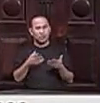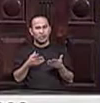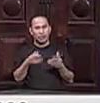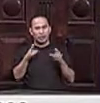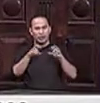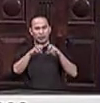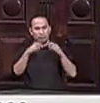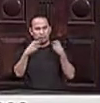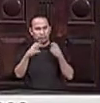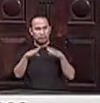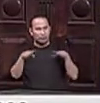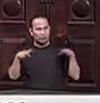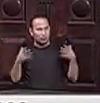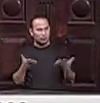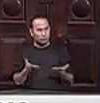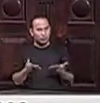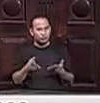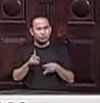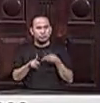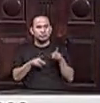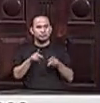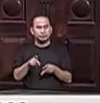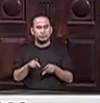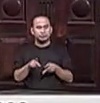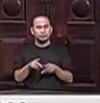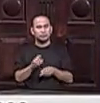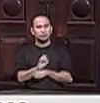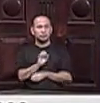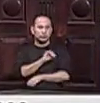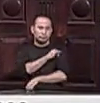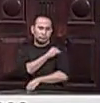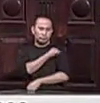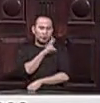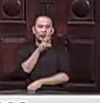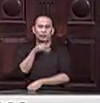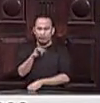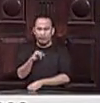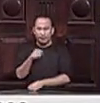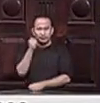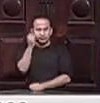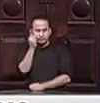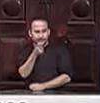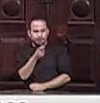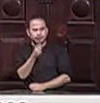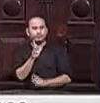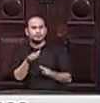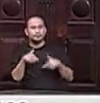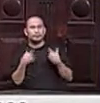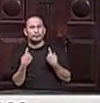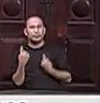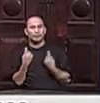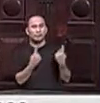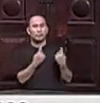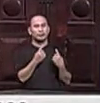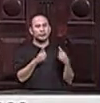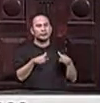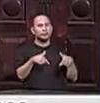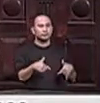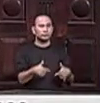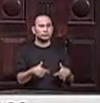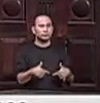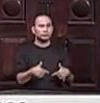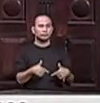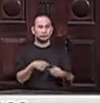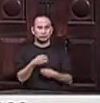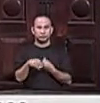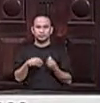hoje, a população do Estado do Rio de Janeiro vai prestar atenção como cada um de nós se posiciona